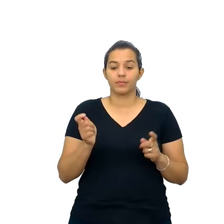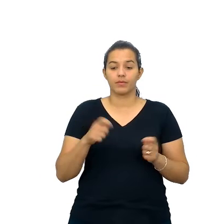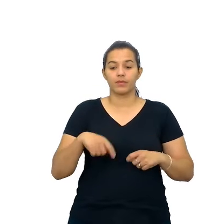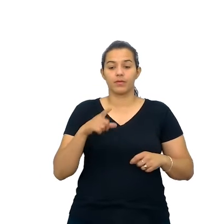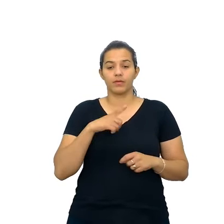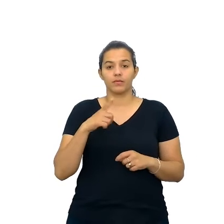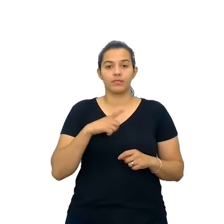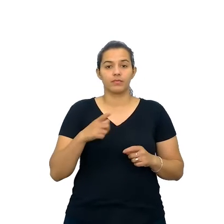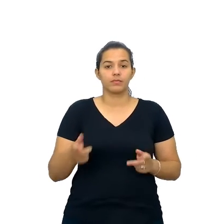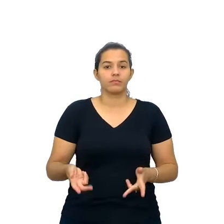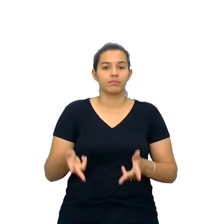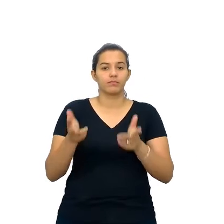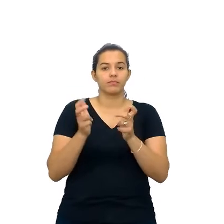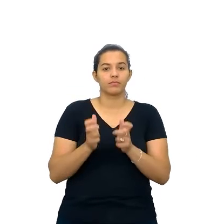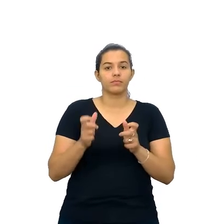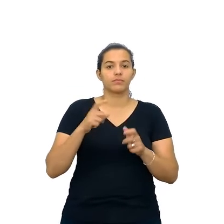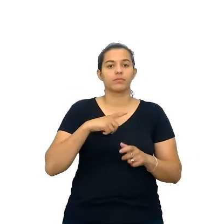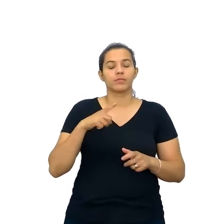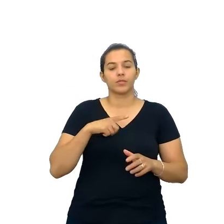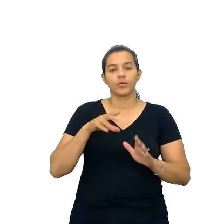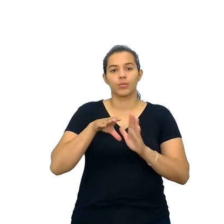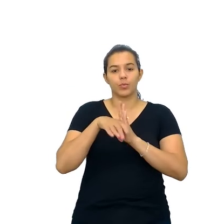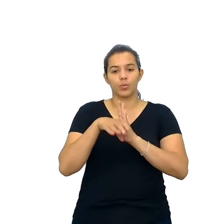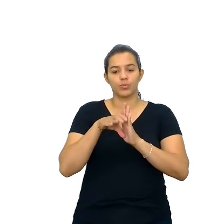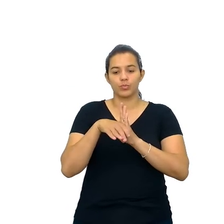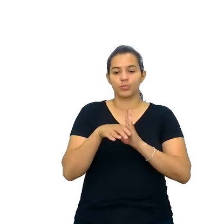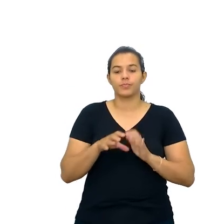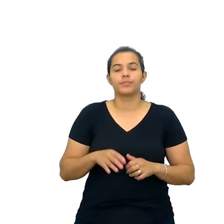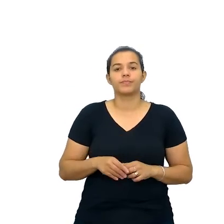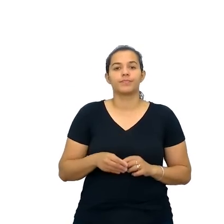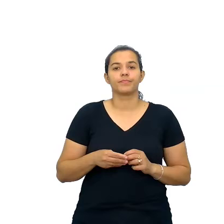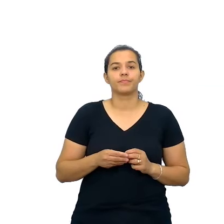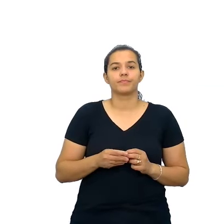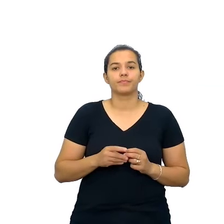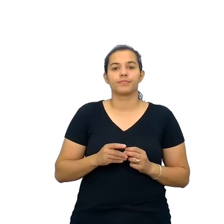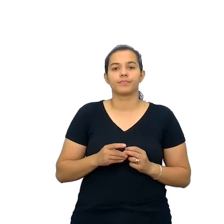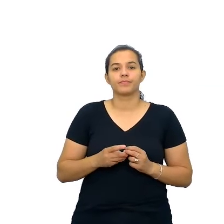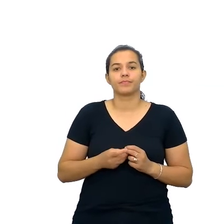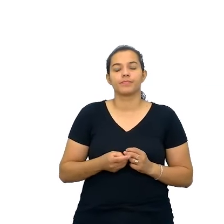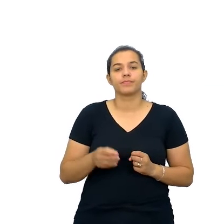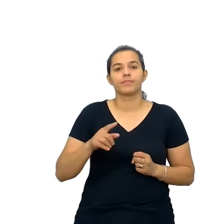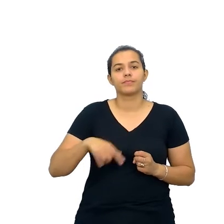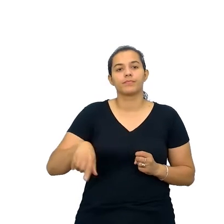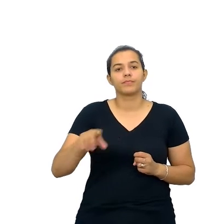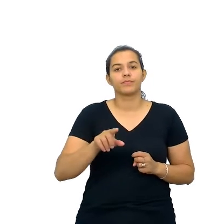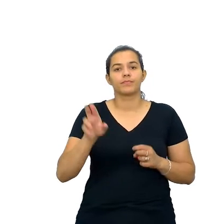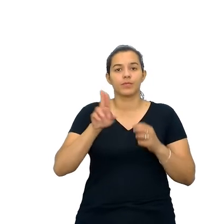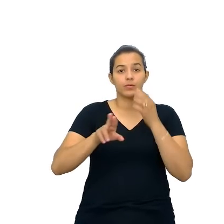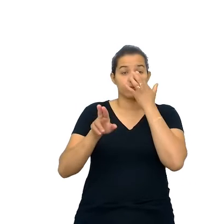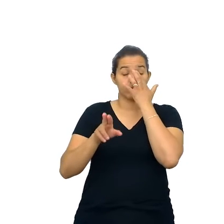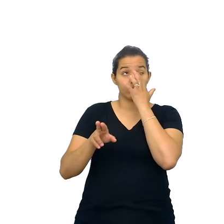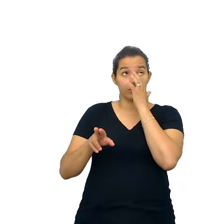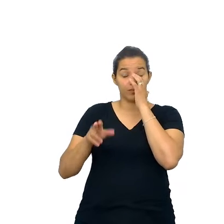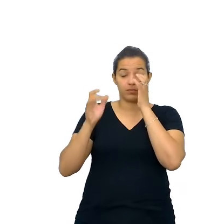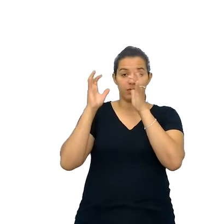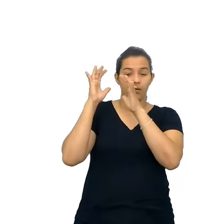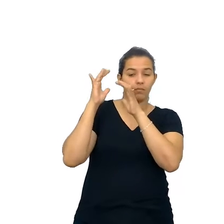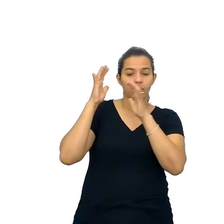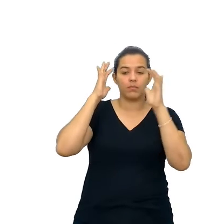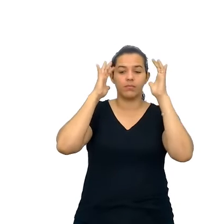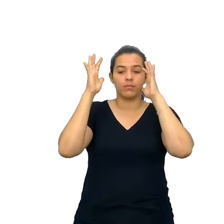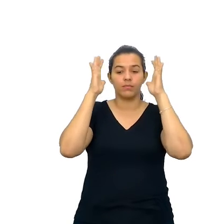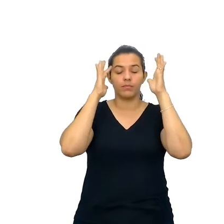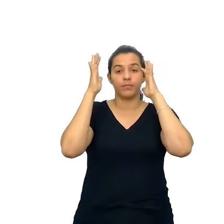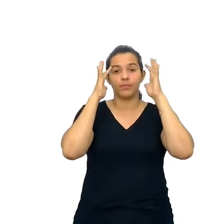percepção aí, está resgatando conceitos, aí ela está utilizando a memória de trabalho para trazer